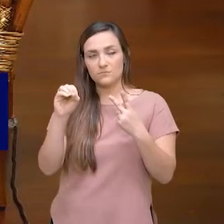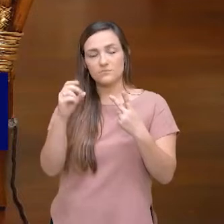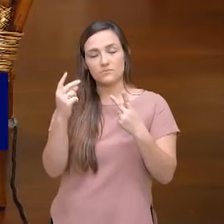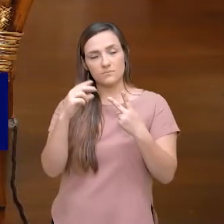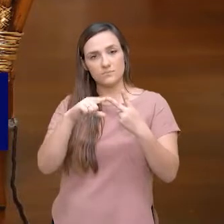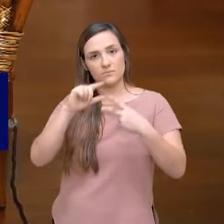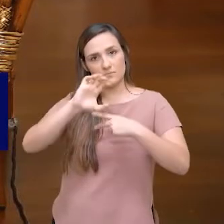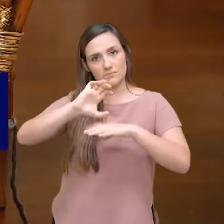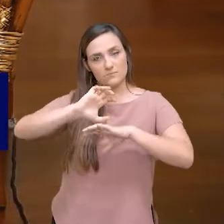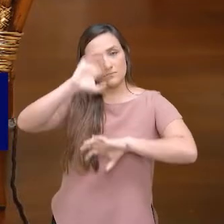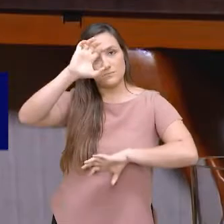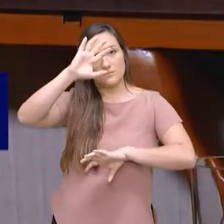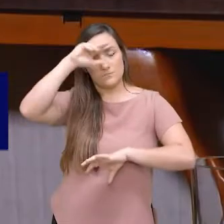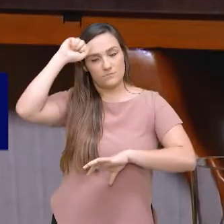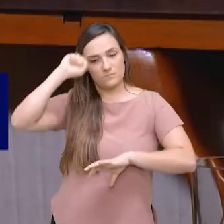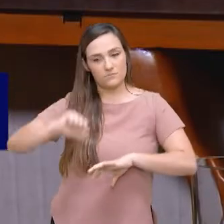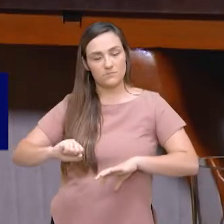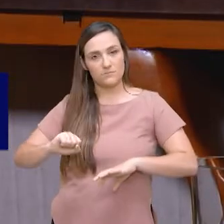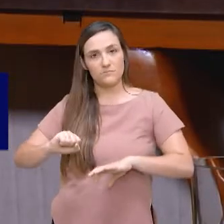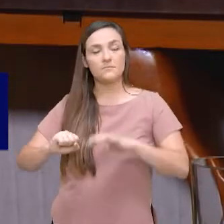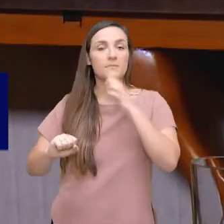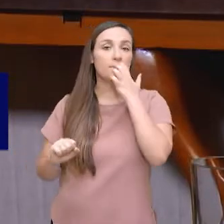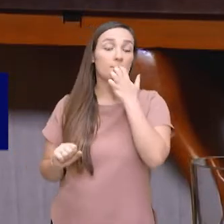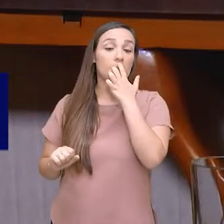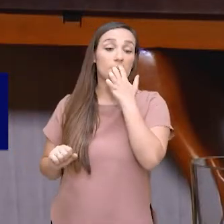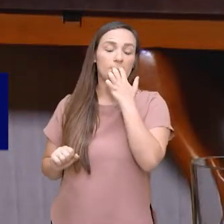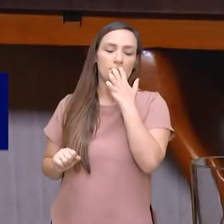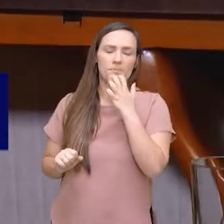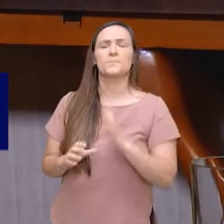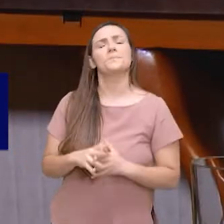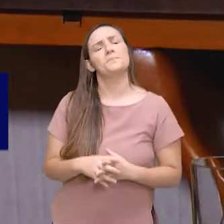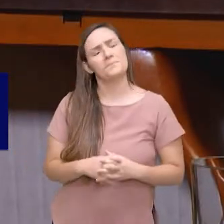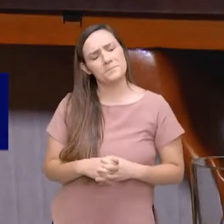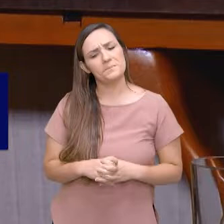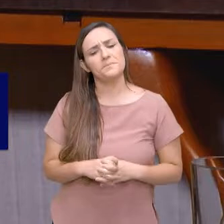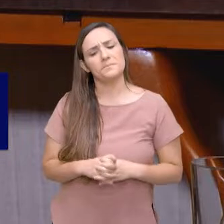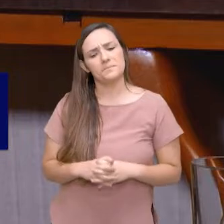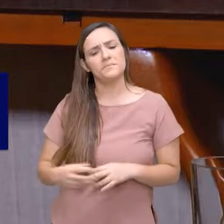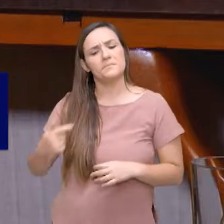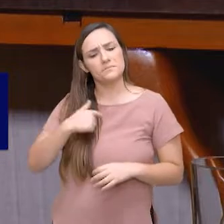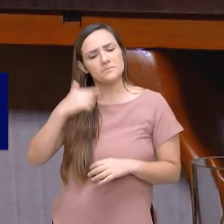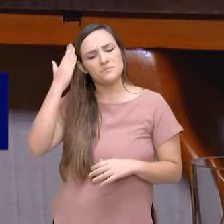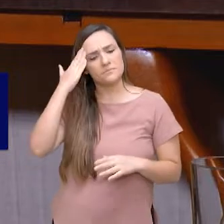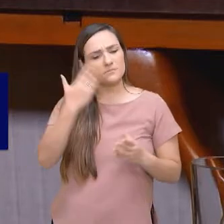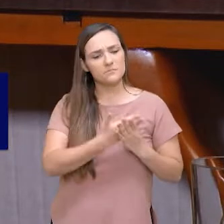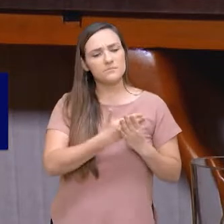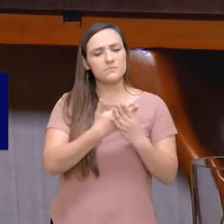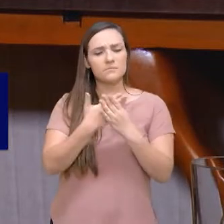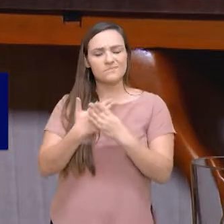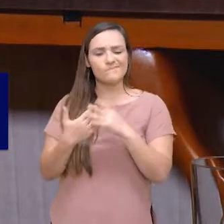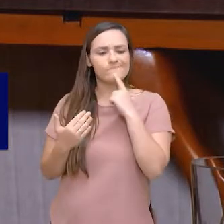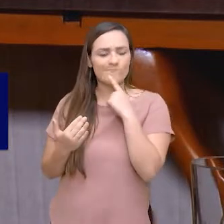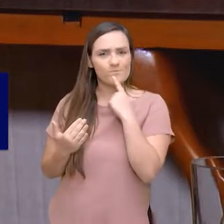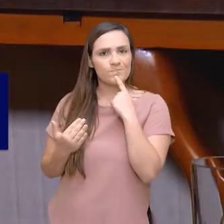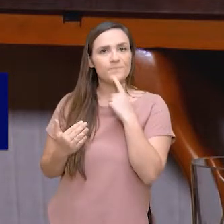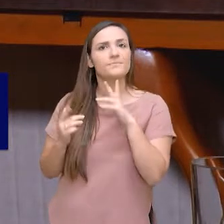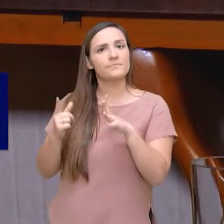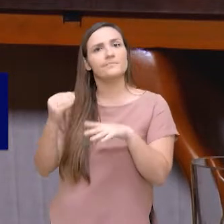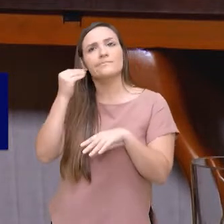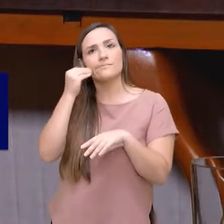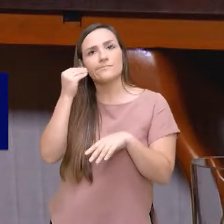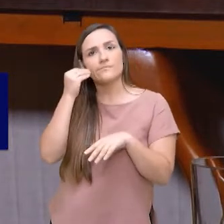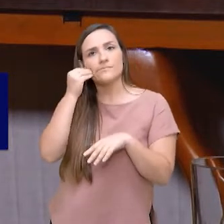encampar. Aí eu fiquei sabendo do processo da divisão e